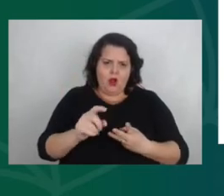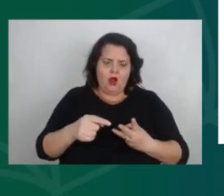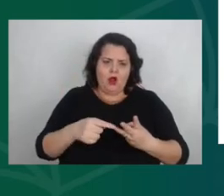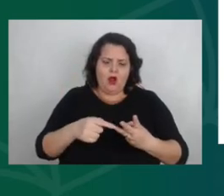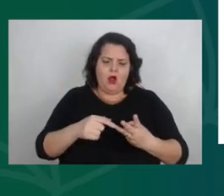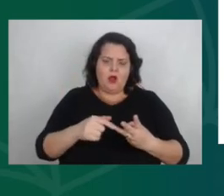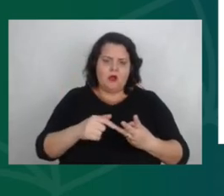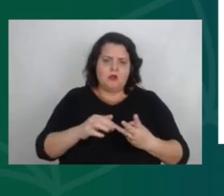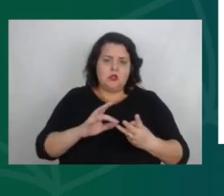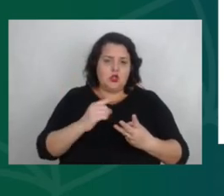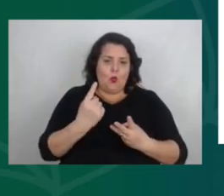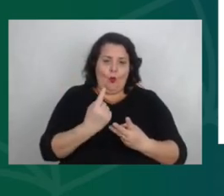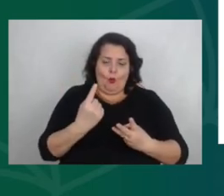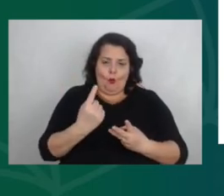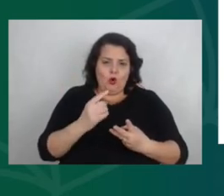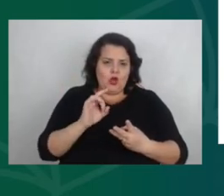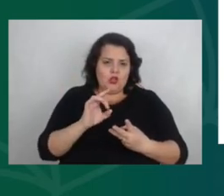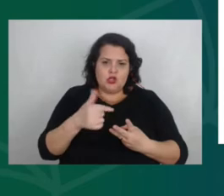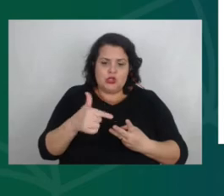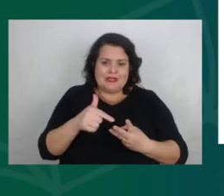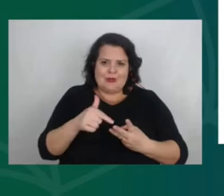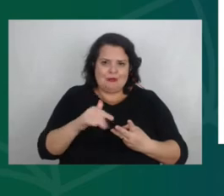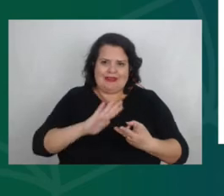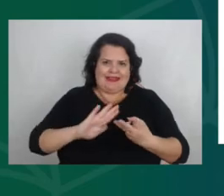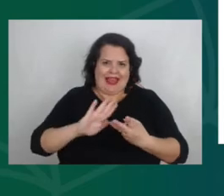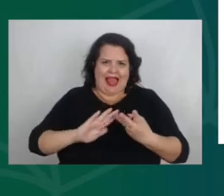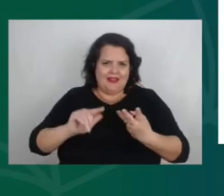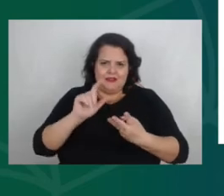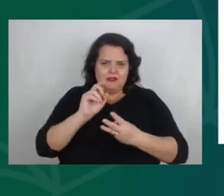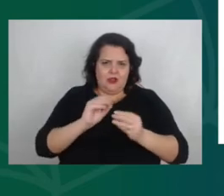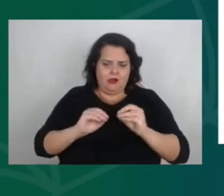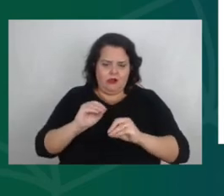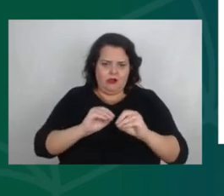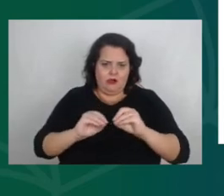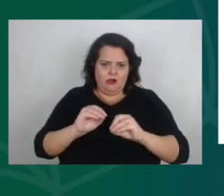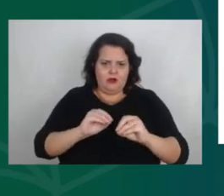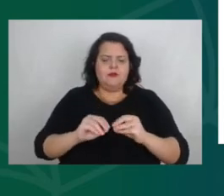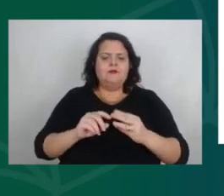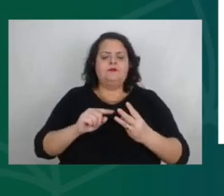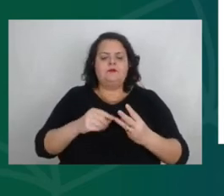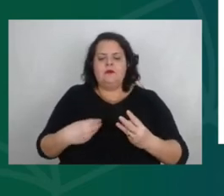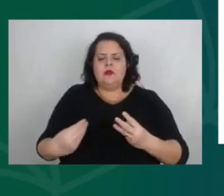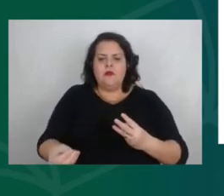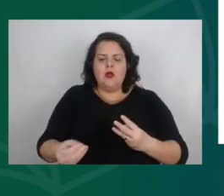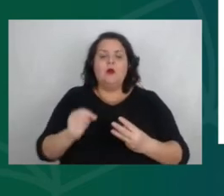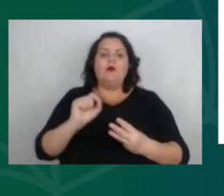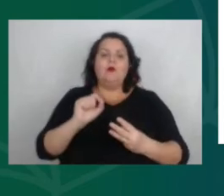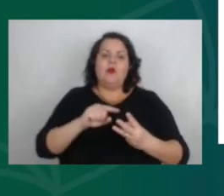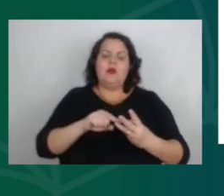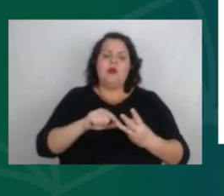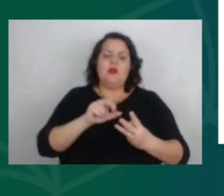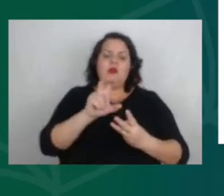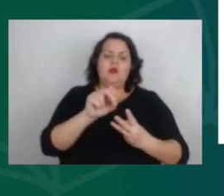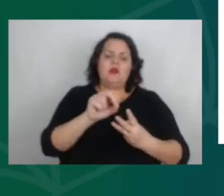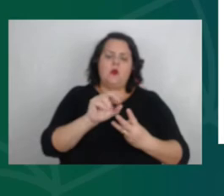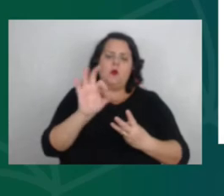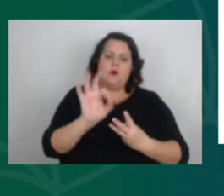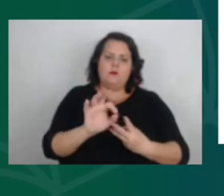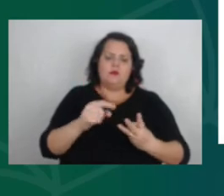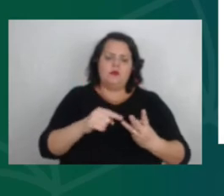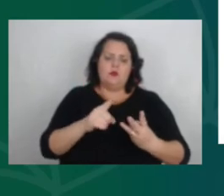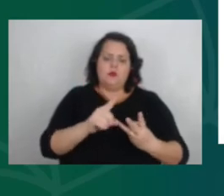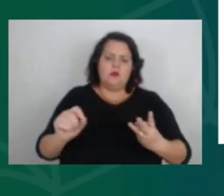né, como se fosse uma condição extrema para avaliar os possíveis riscos. E as doses mais elevadas, de 50% e